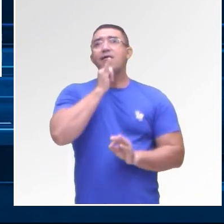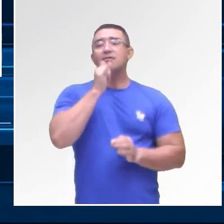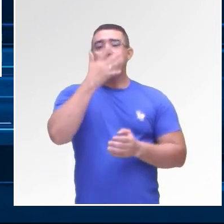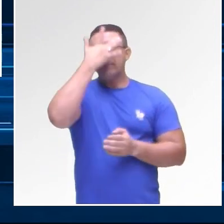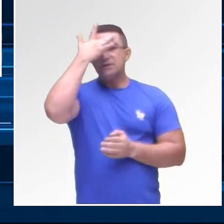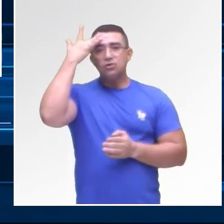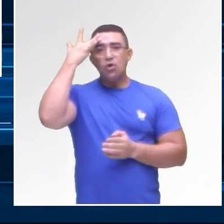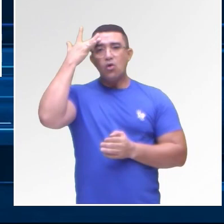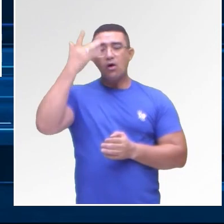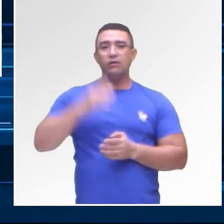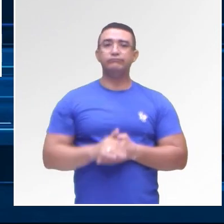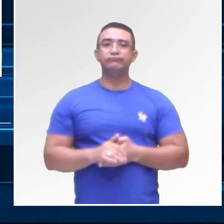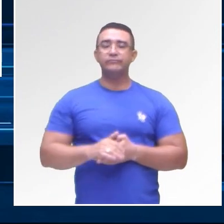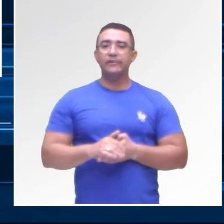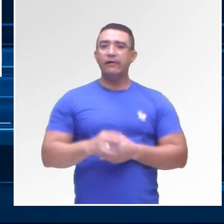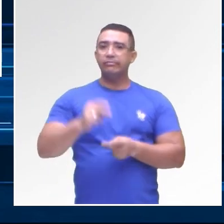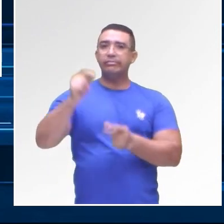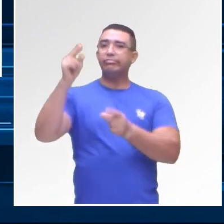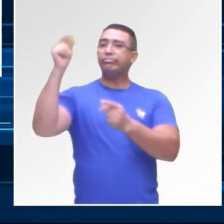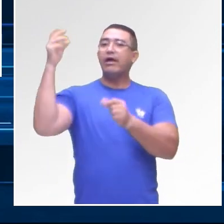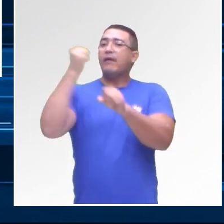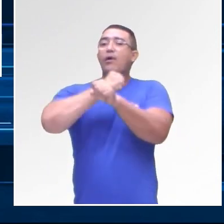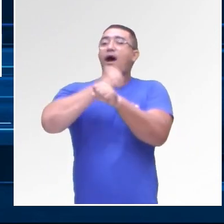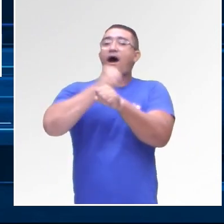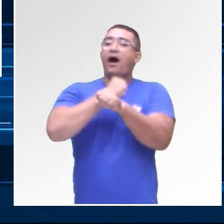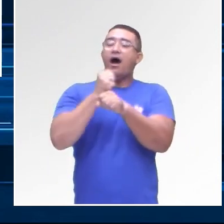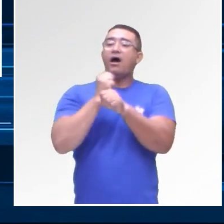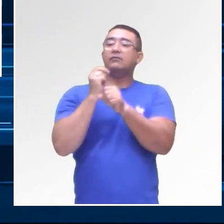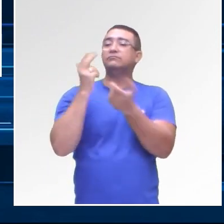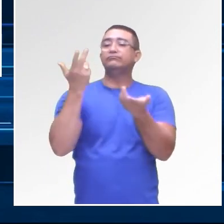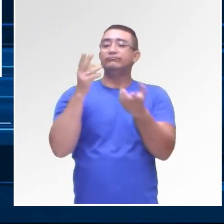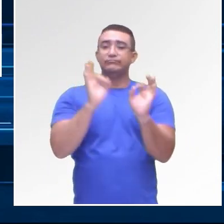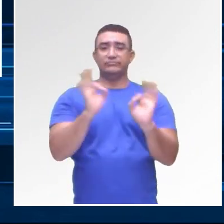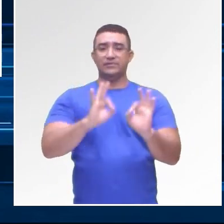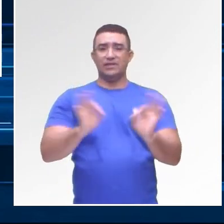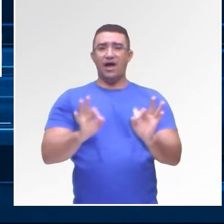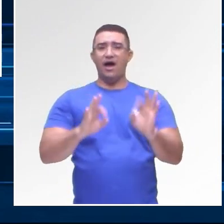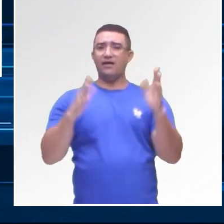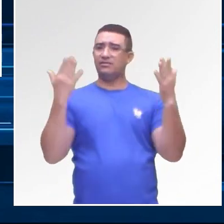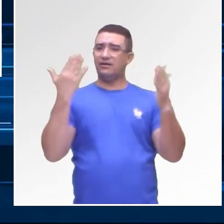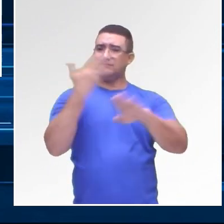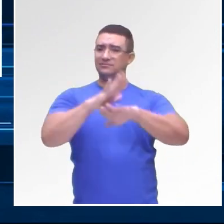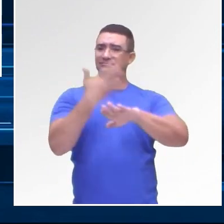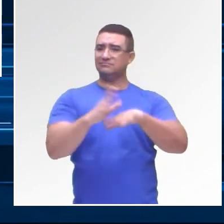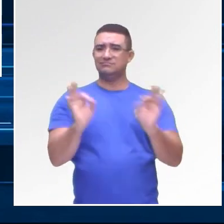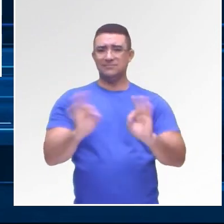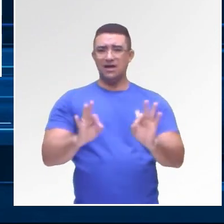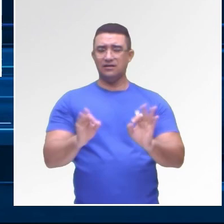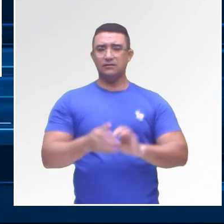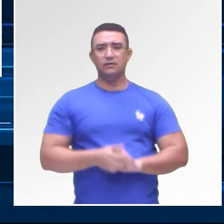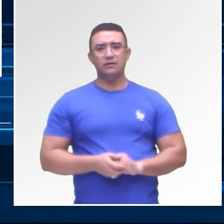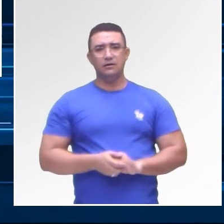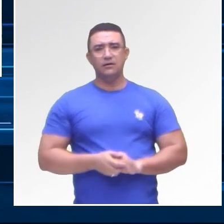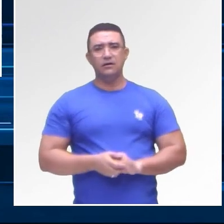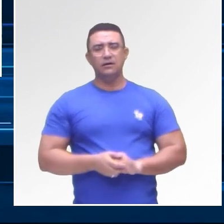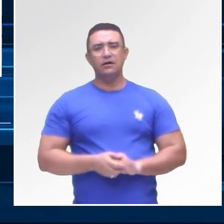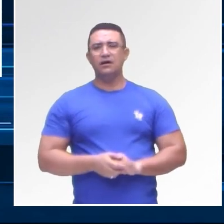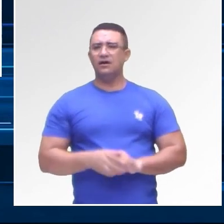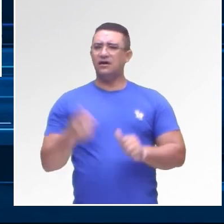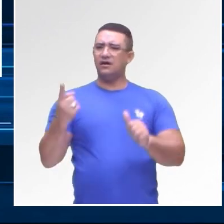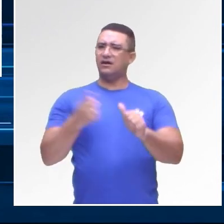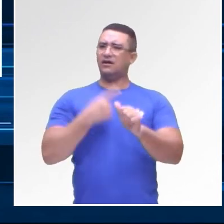ali um tempo sem fazer atividade física, 1, 2, 3 meses. No primeiro dia você vai perceber que a